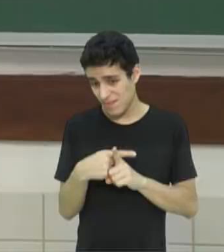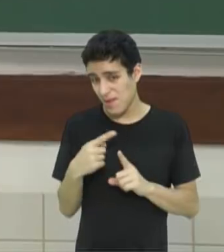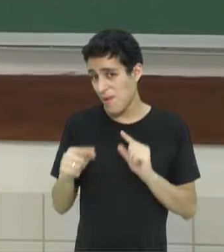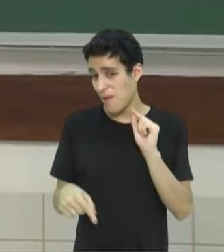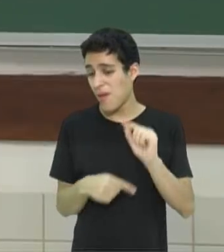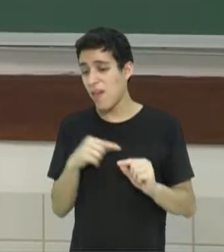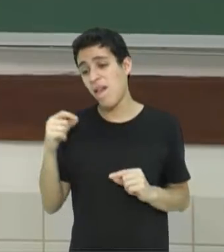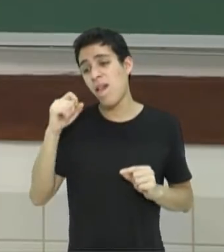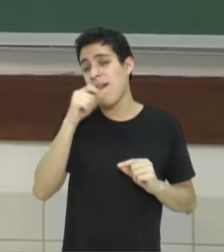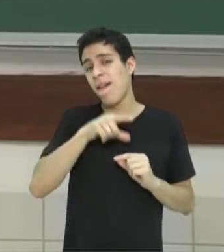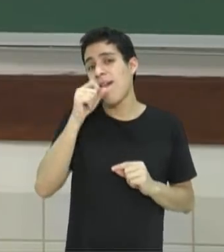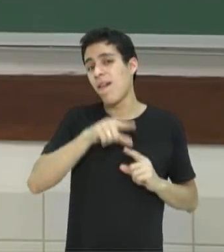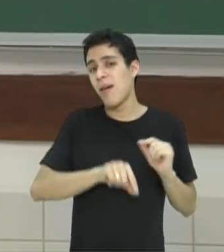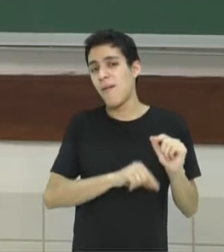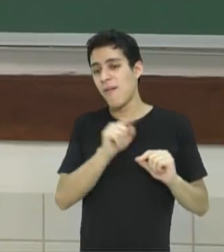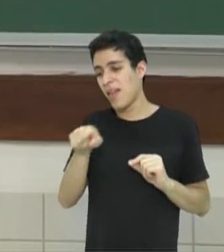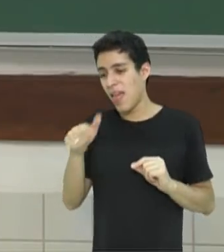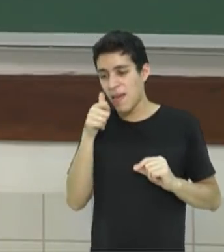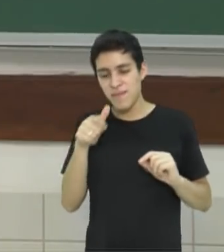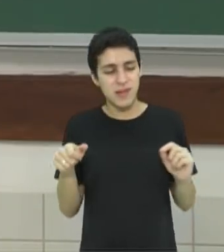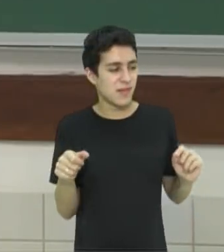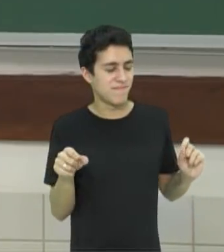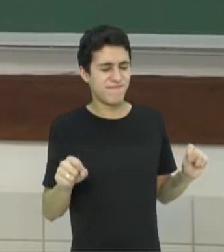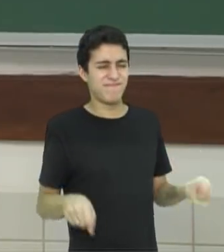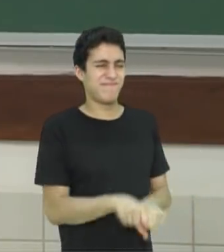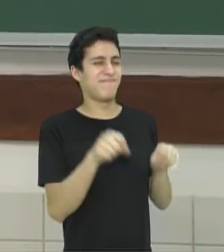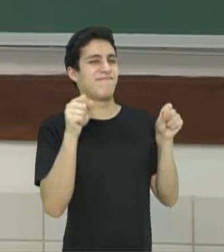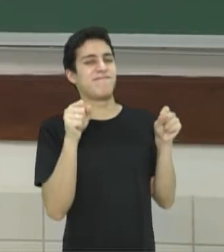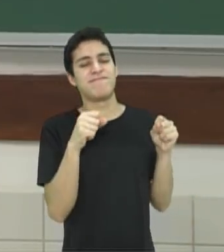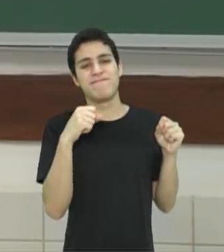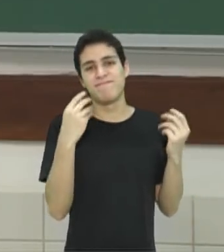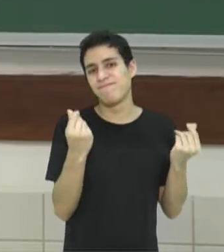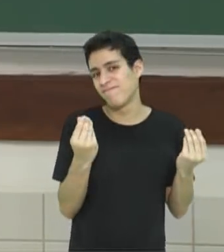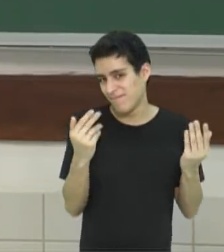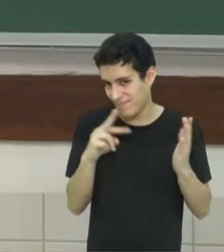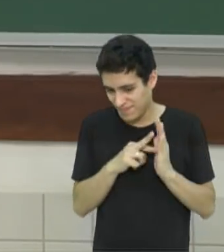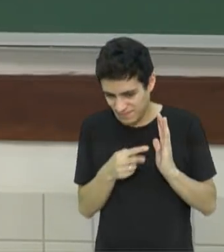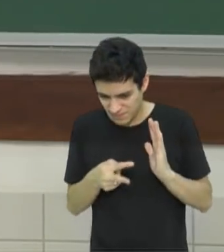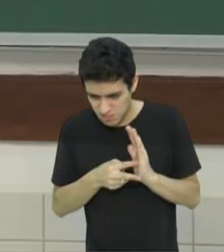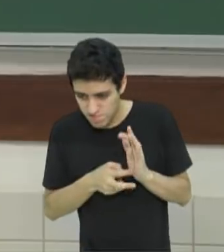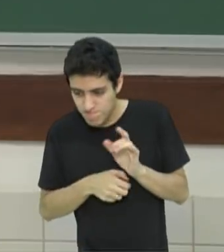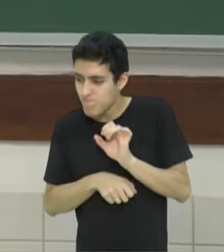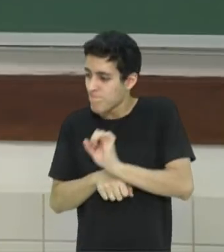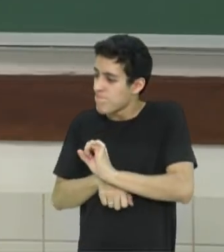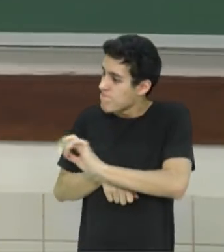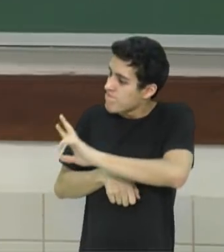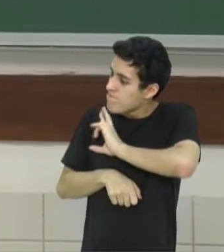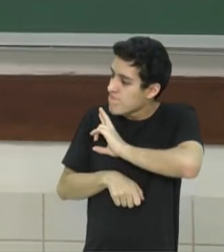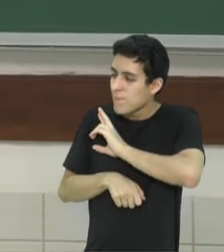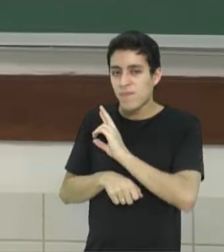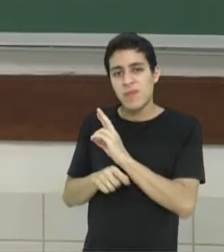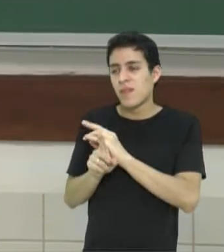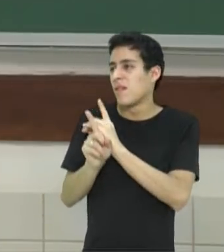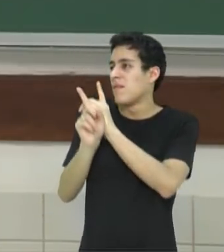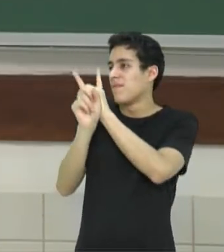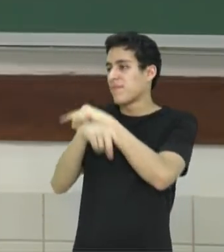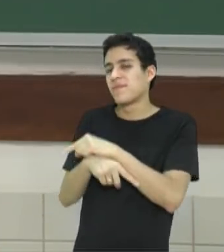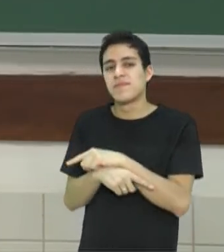que trouxe o humor para a tirinha? Foi a quebra da expectativa. Quebra da expectativa é: eu estou esperando uma coisa e vem